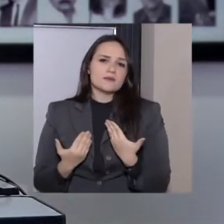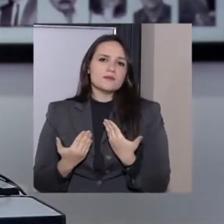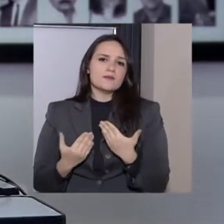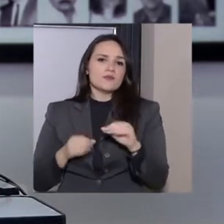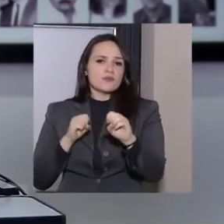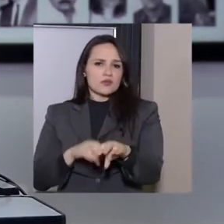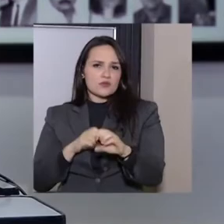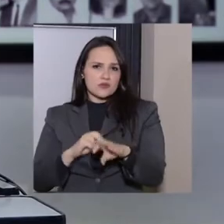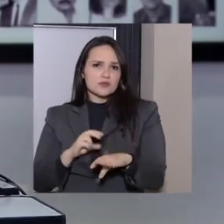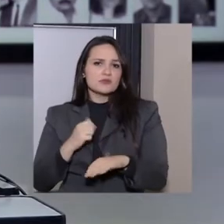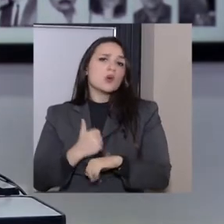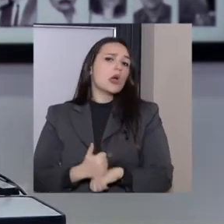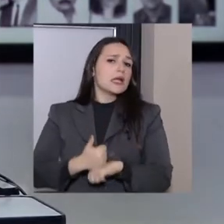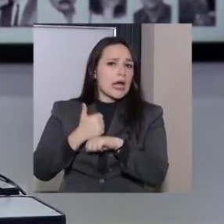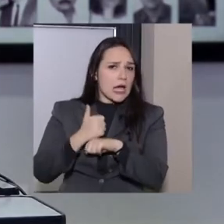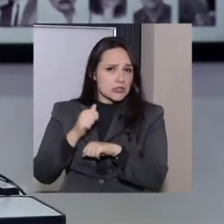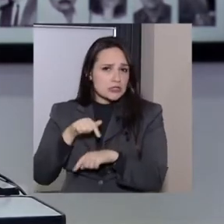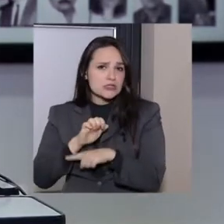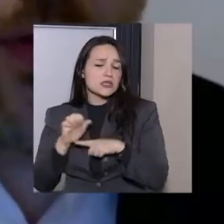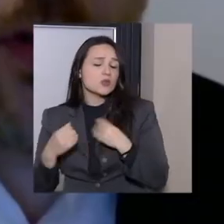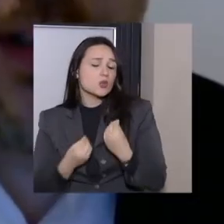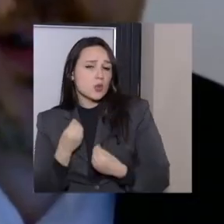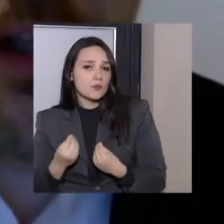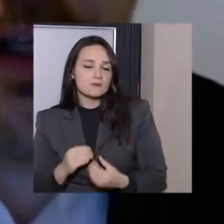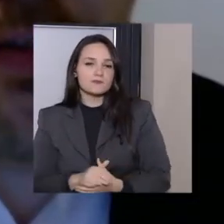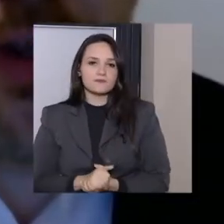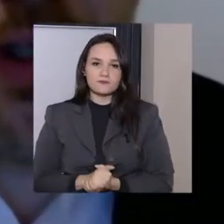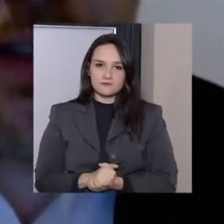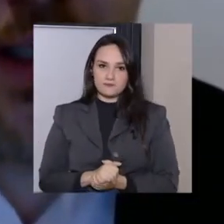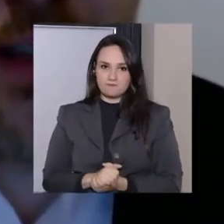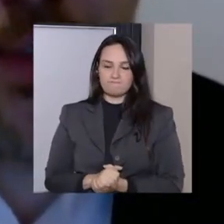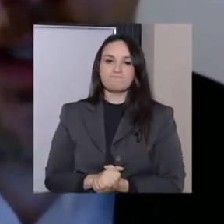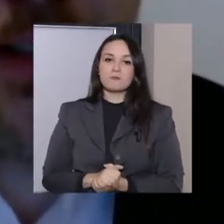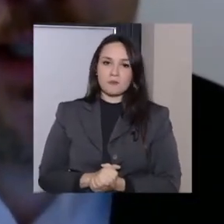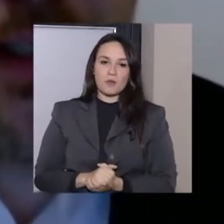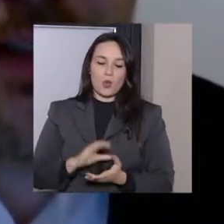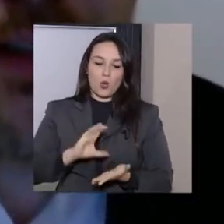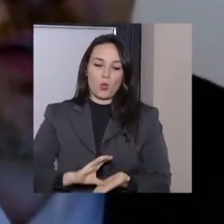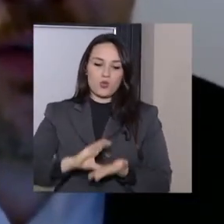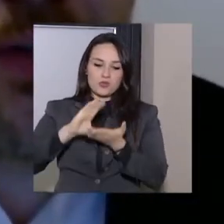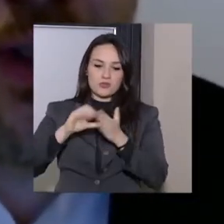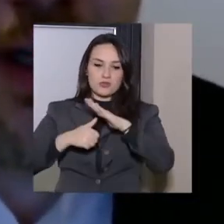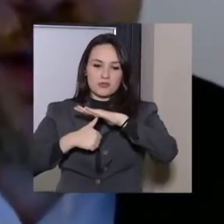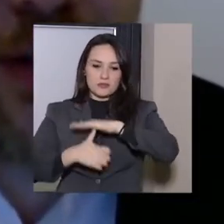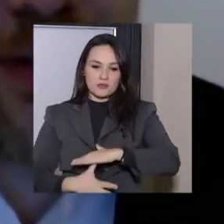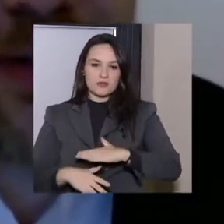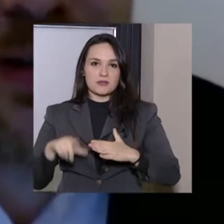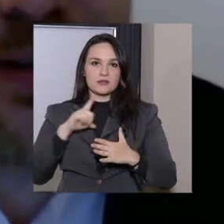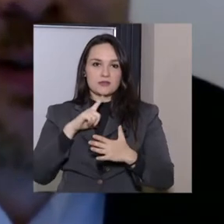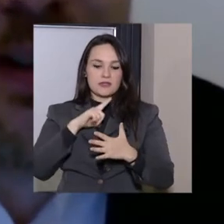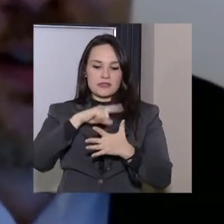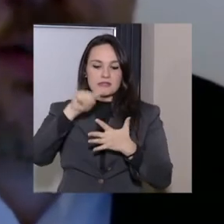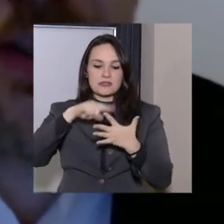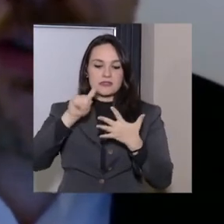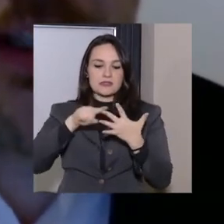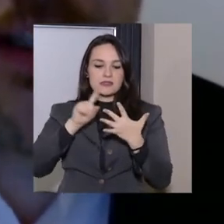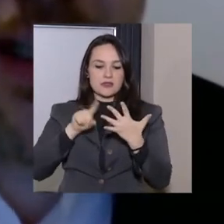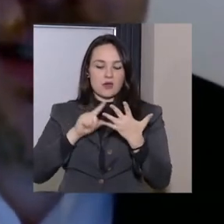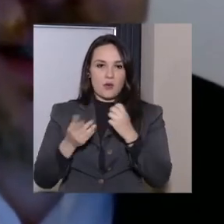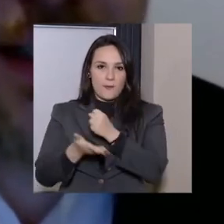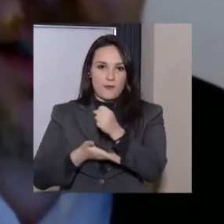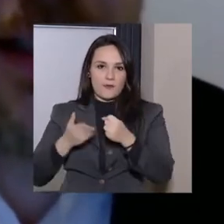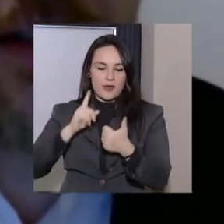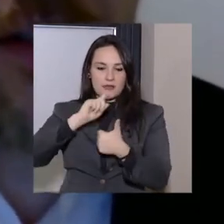à qualidade do ensino aqui no Estado. O Conselho de Reitores, ele se baseia em cinco eixos. O eixo